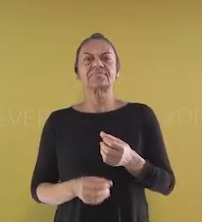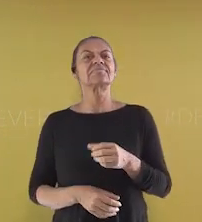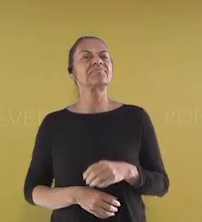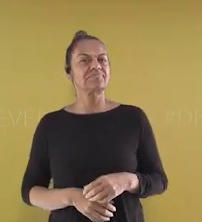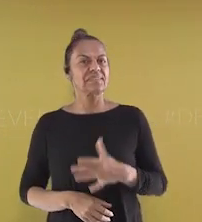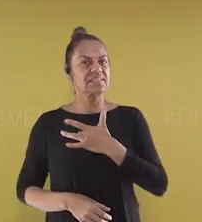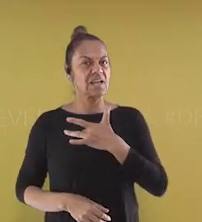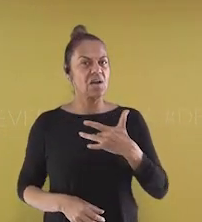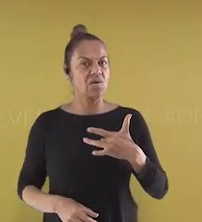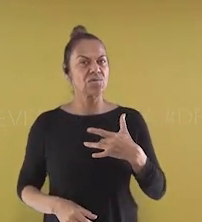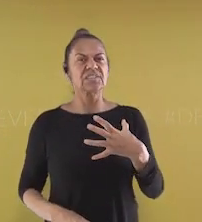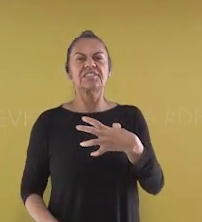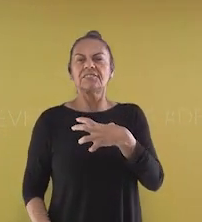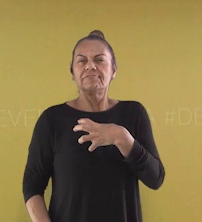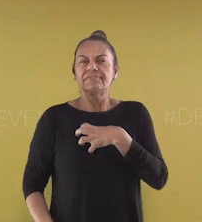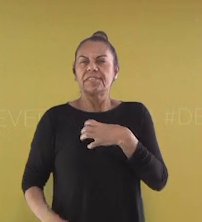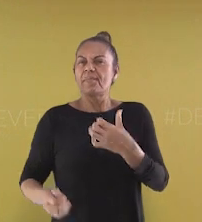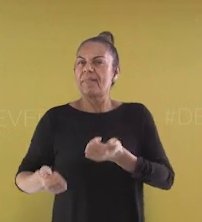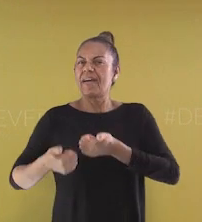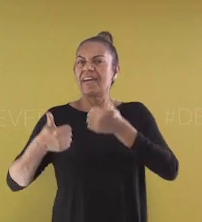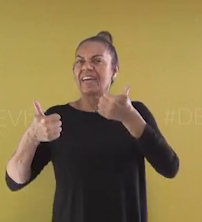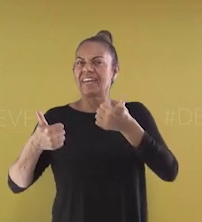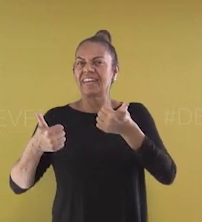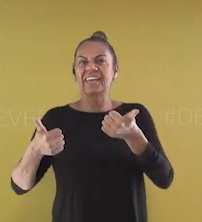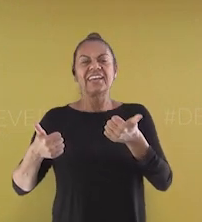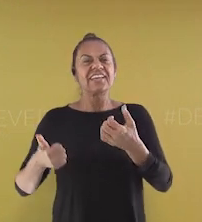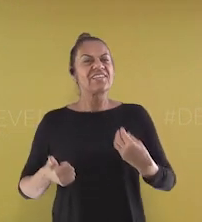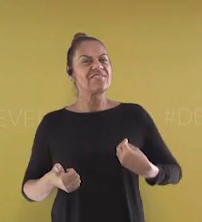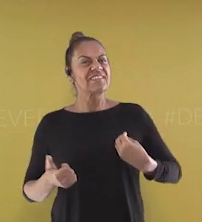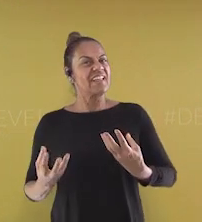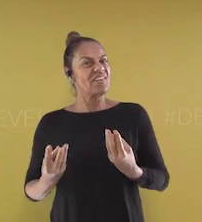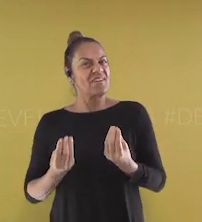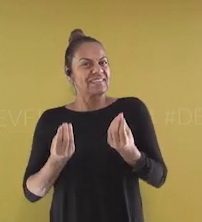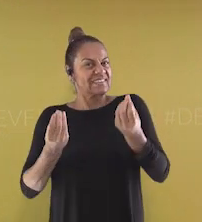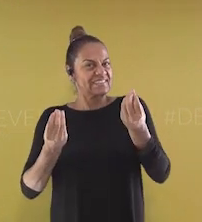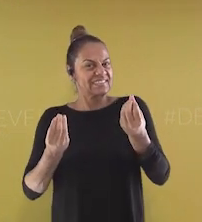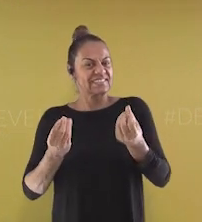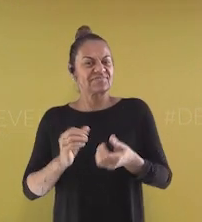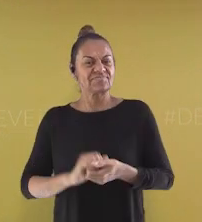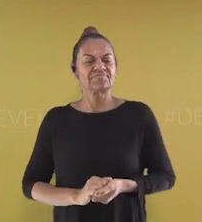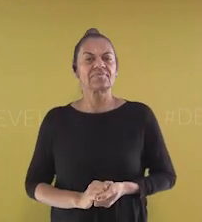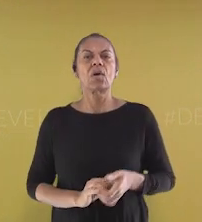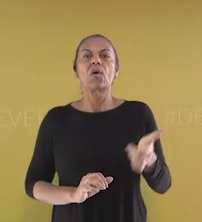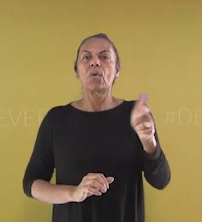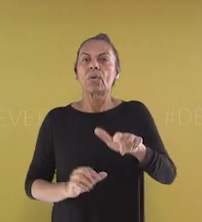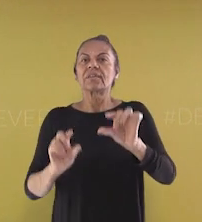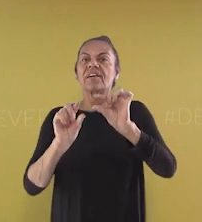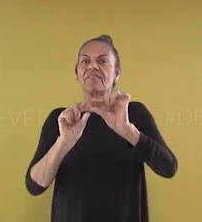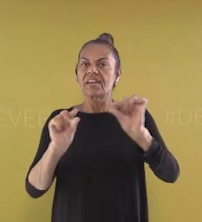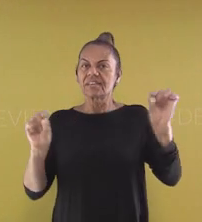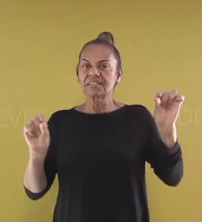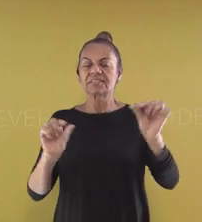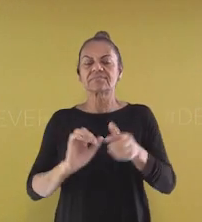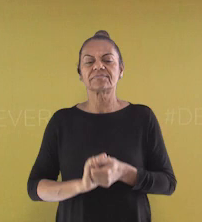a ordem: saúde, bem-estar e qualidade de vida. Vamos à próxima frase.